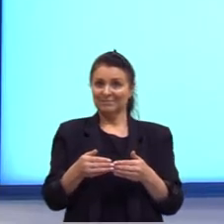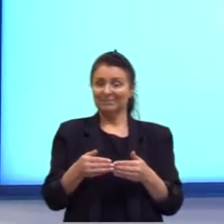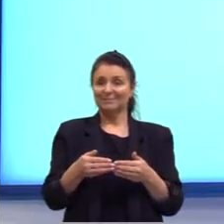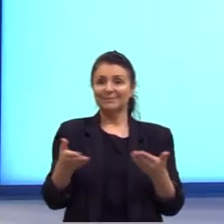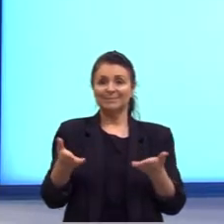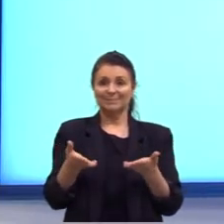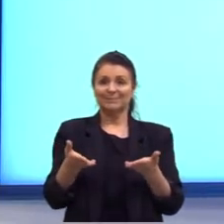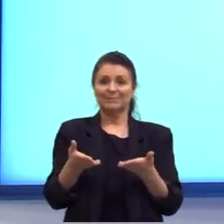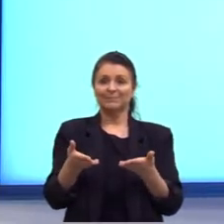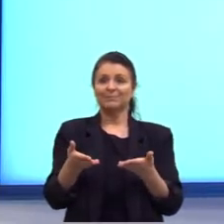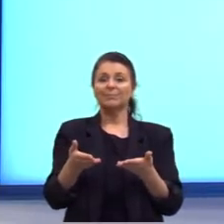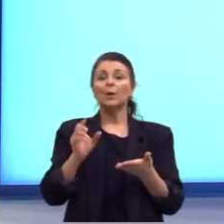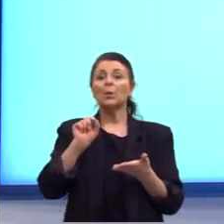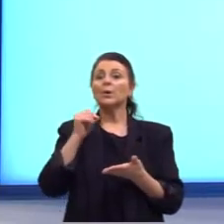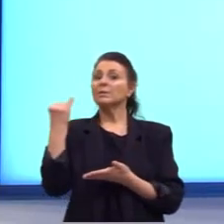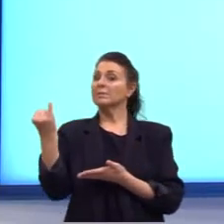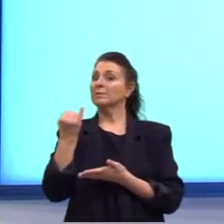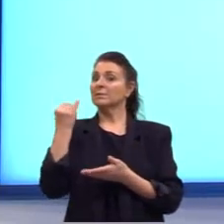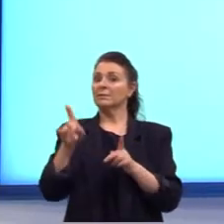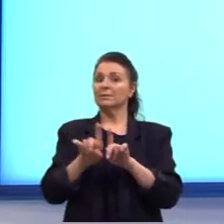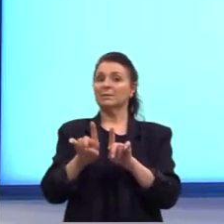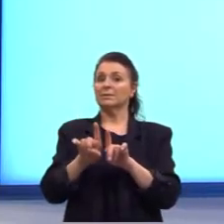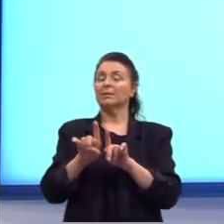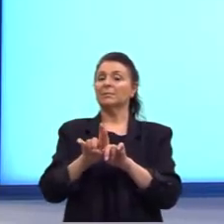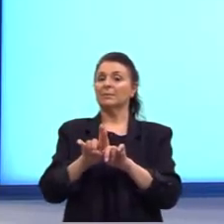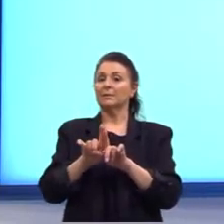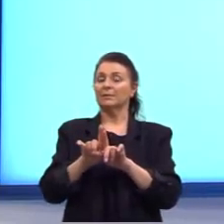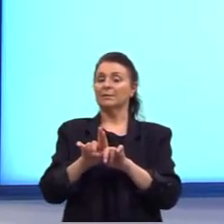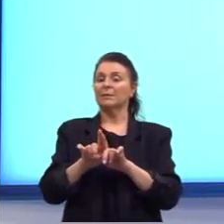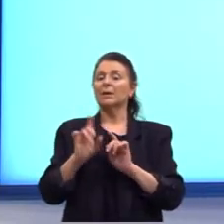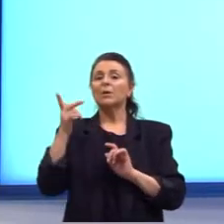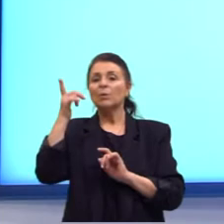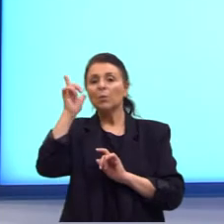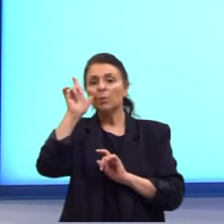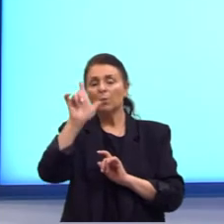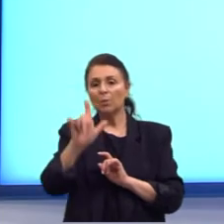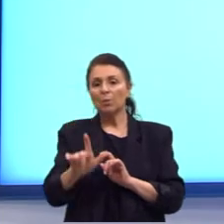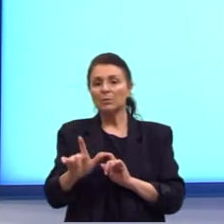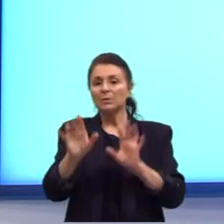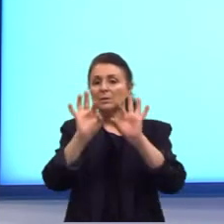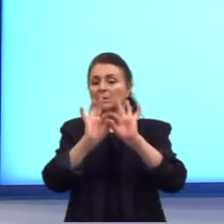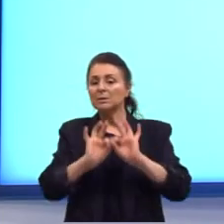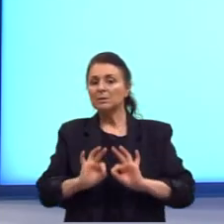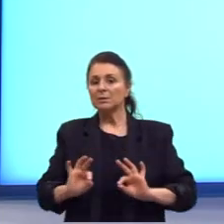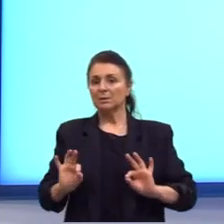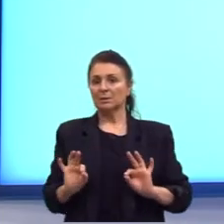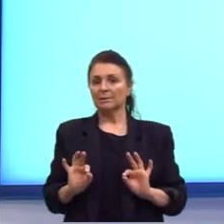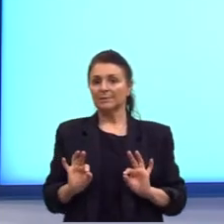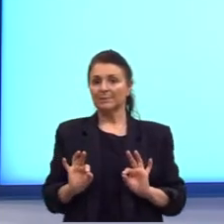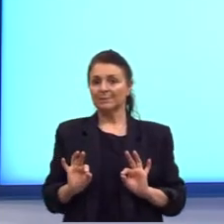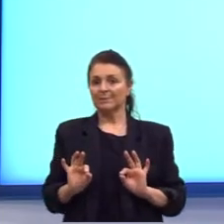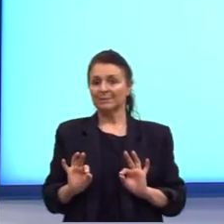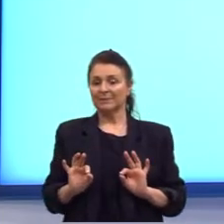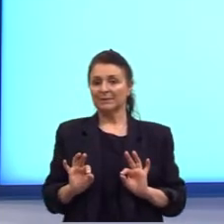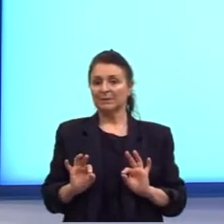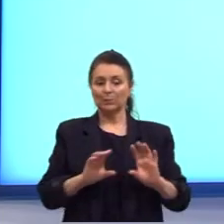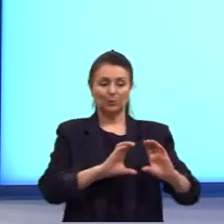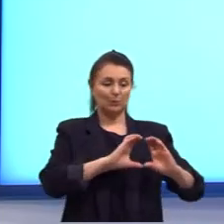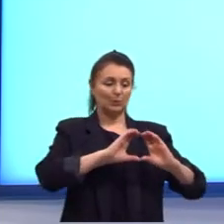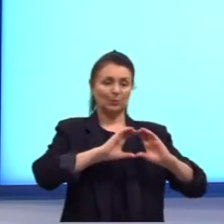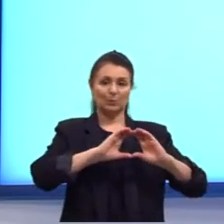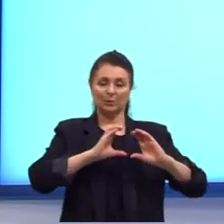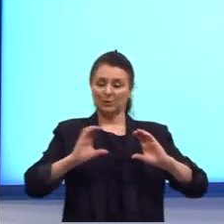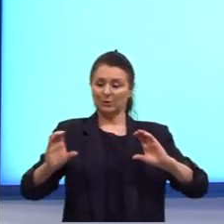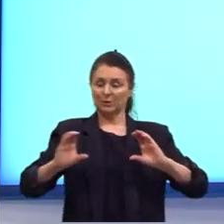bom o que que é importante da gente saber dessa Associação é conseguir então simplificar este circuito